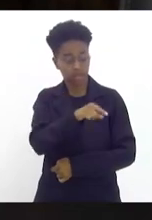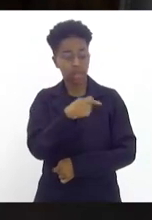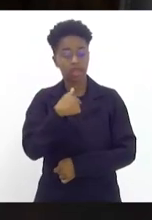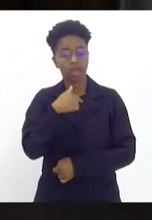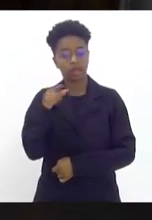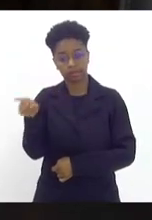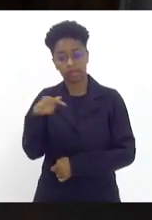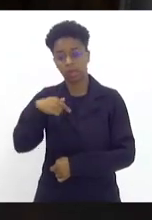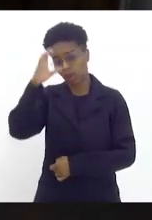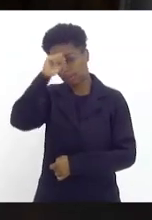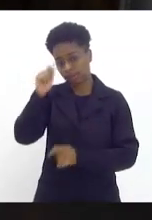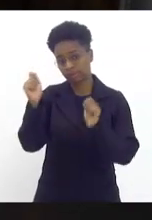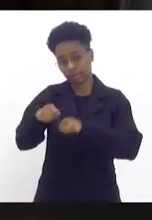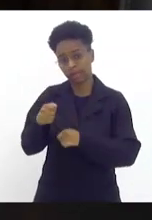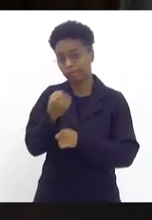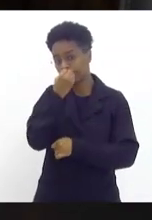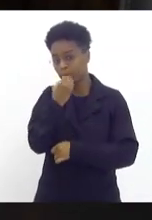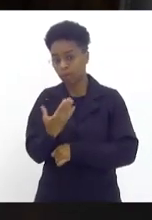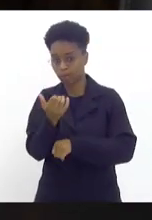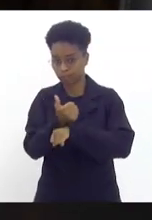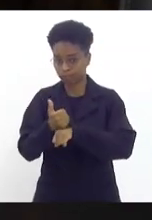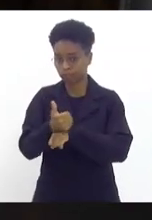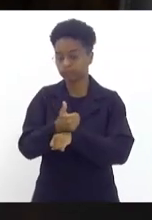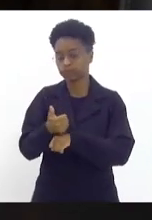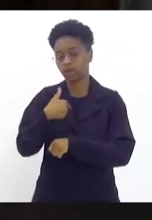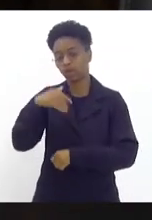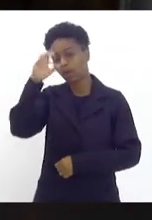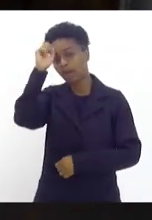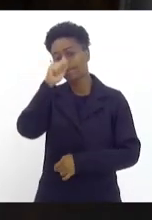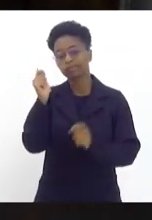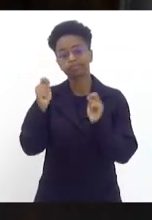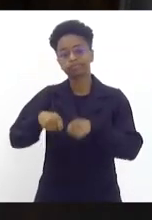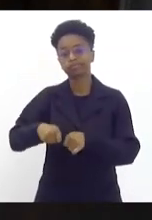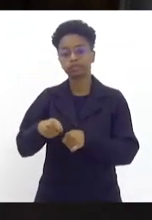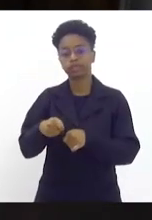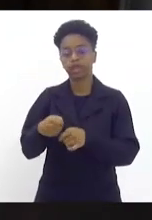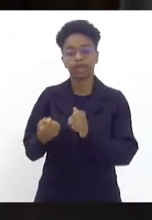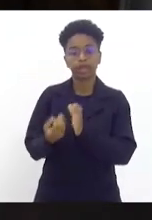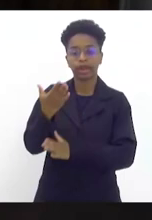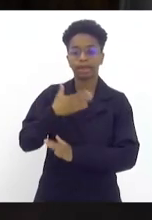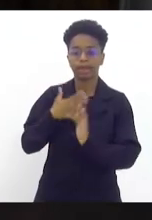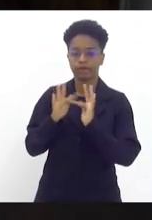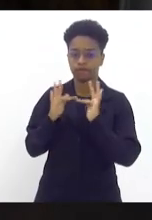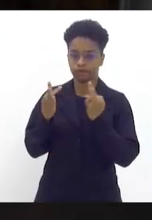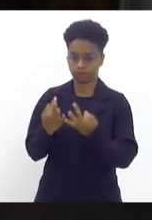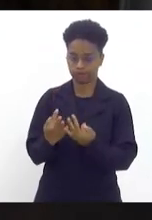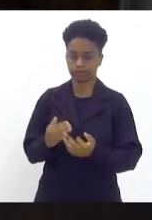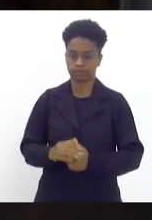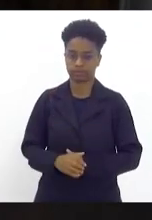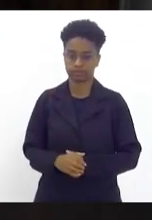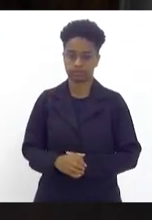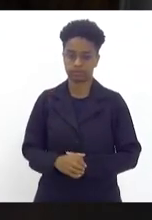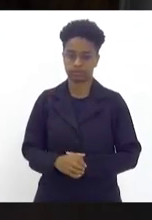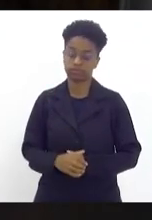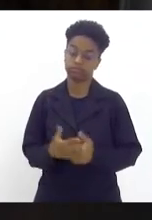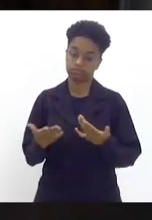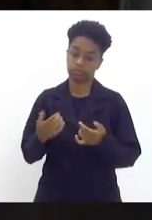um excelente profissional. Isso aqui eu aprendo, né, para poder constituir a minha família, para